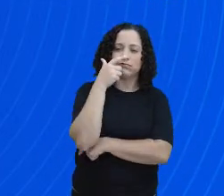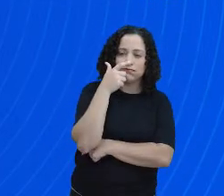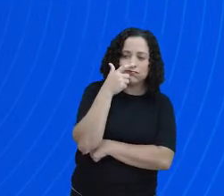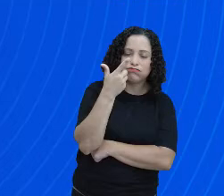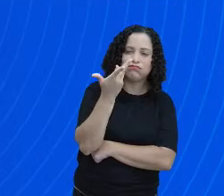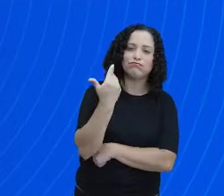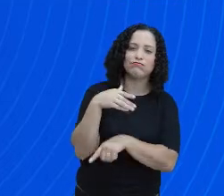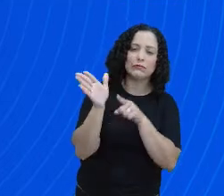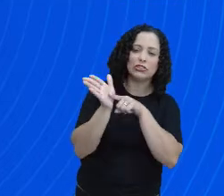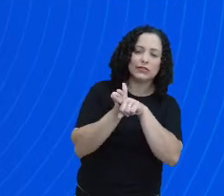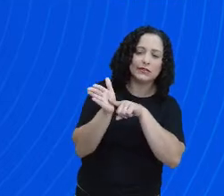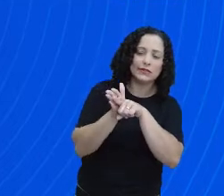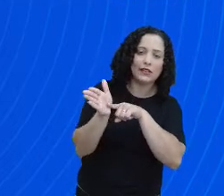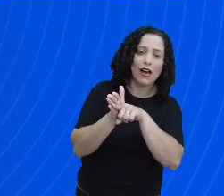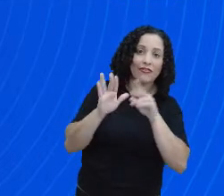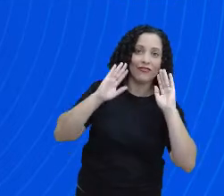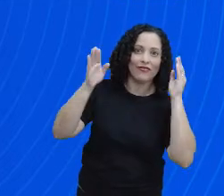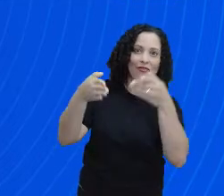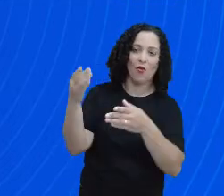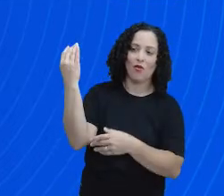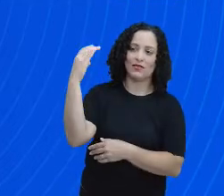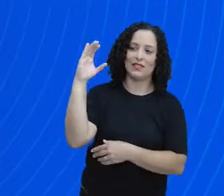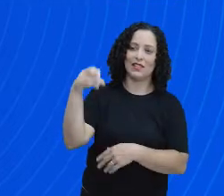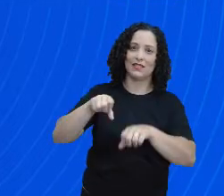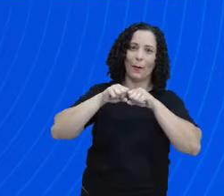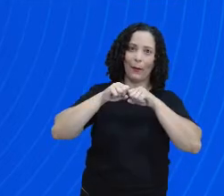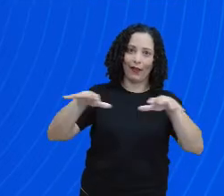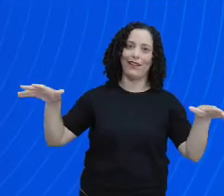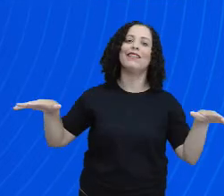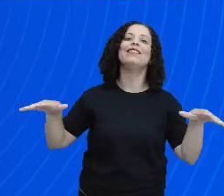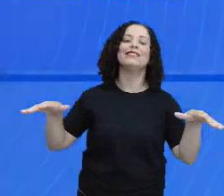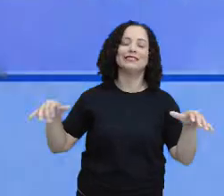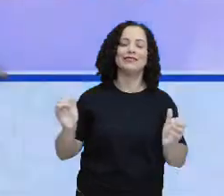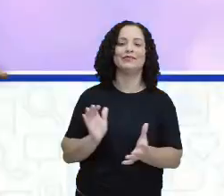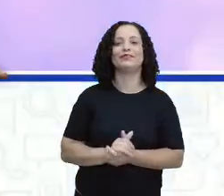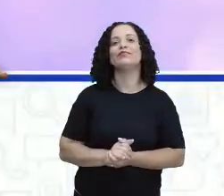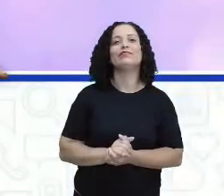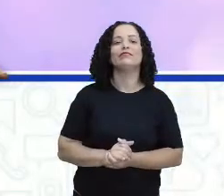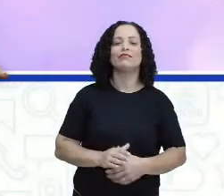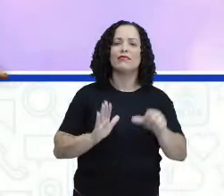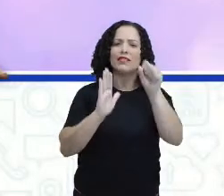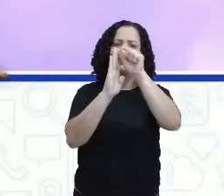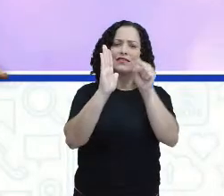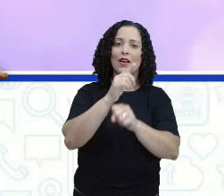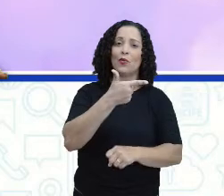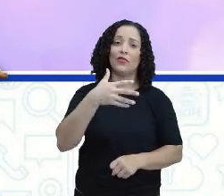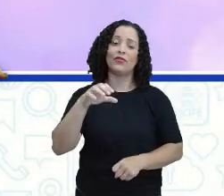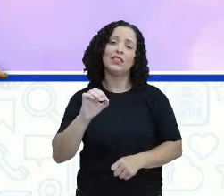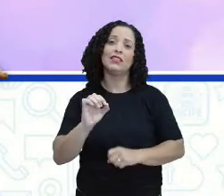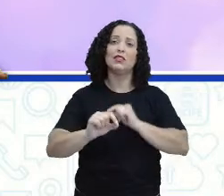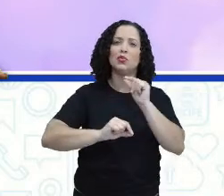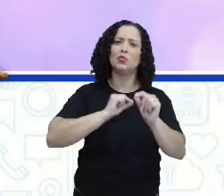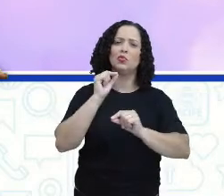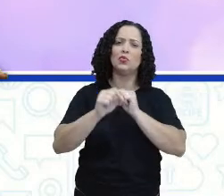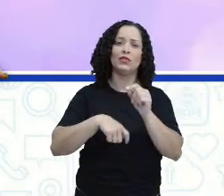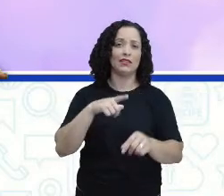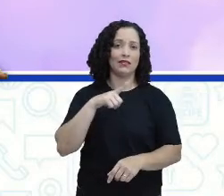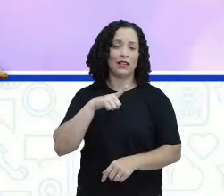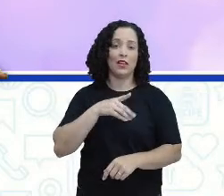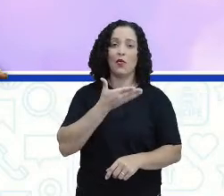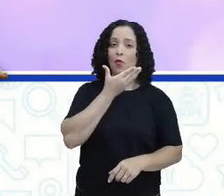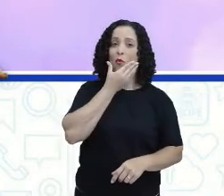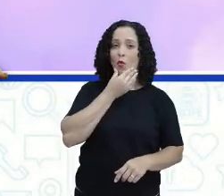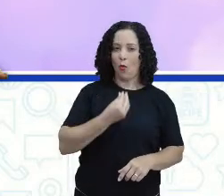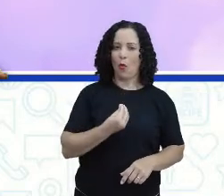trabalhavam aí em prol da ciência, tá certo? Então, ó, século XX, né? O homem, gente, ele